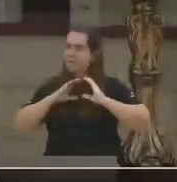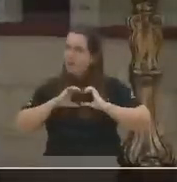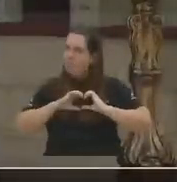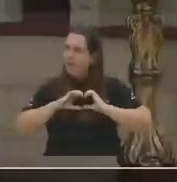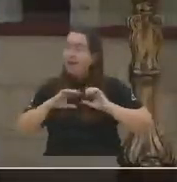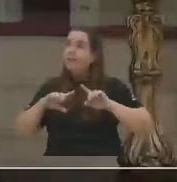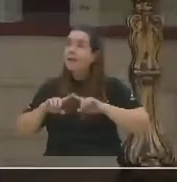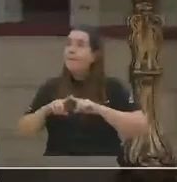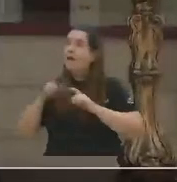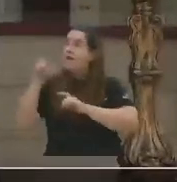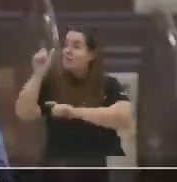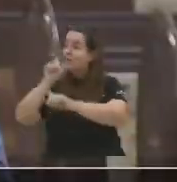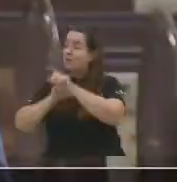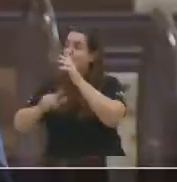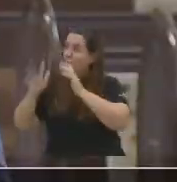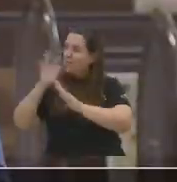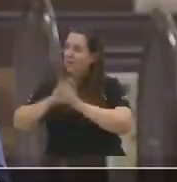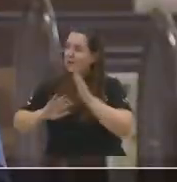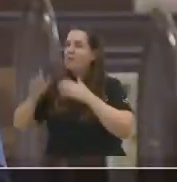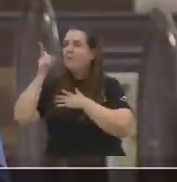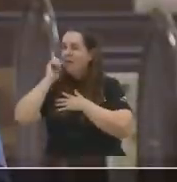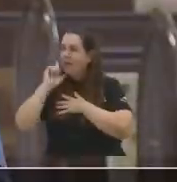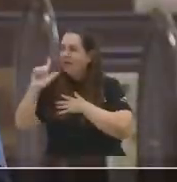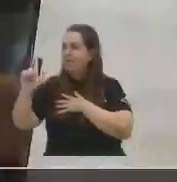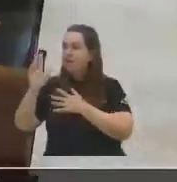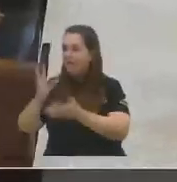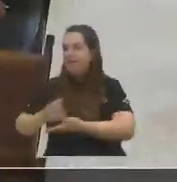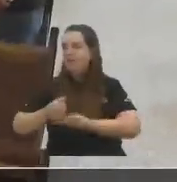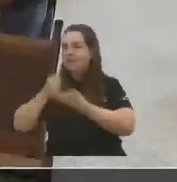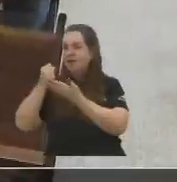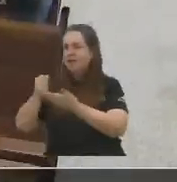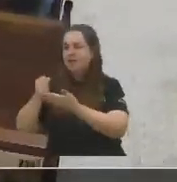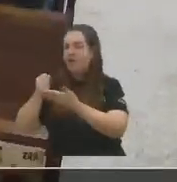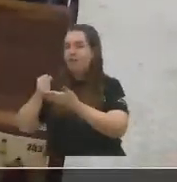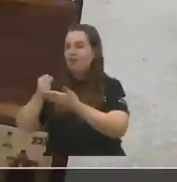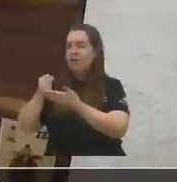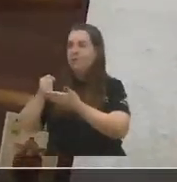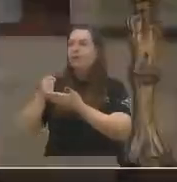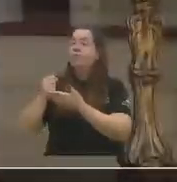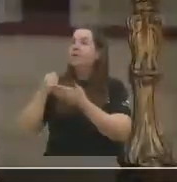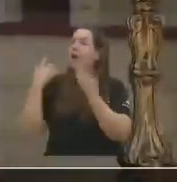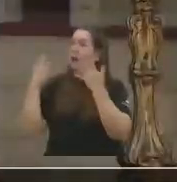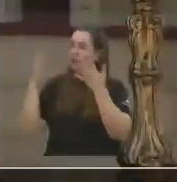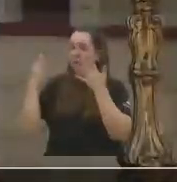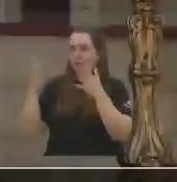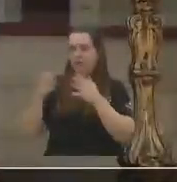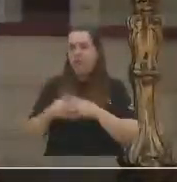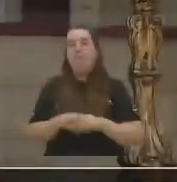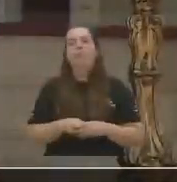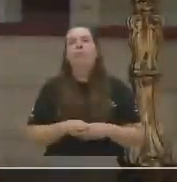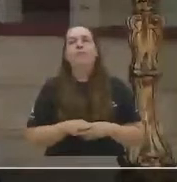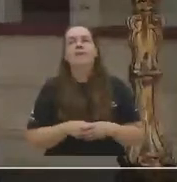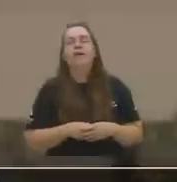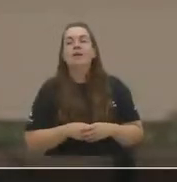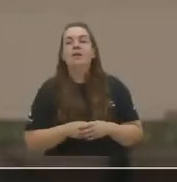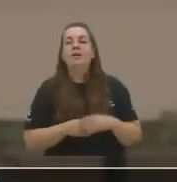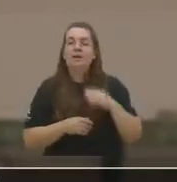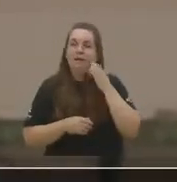em minha morada, mas dizei uma palavra e serei salvo. Aleluia!